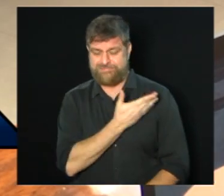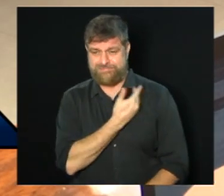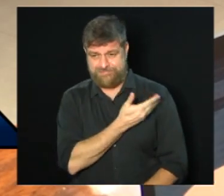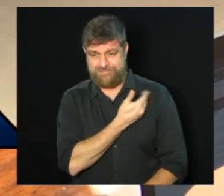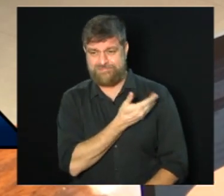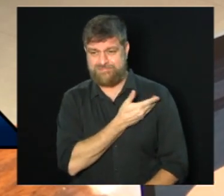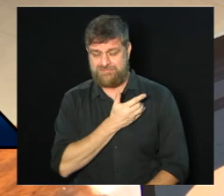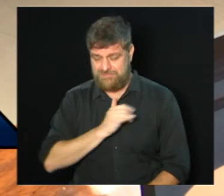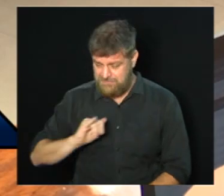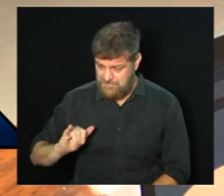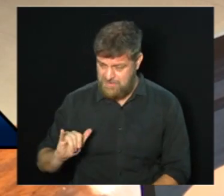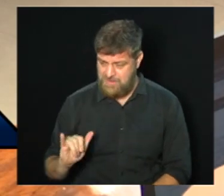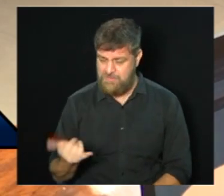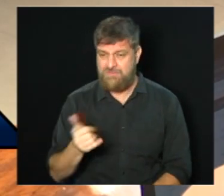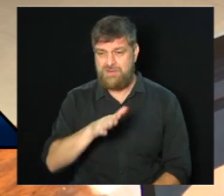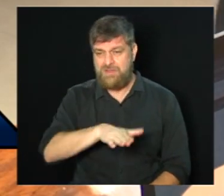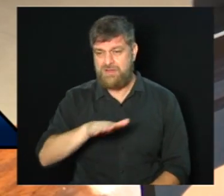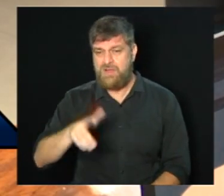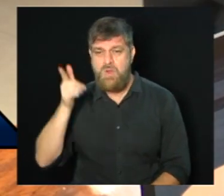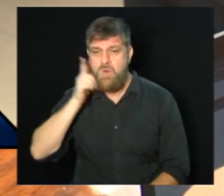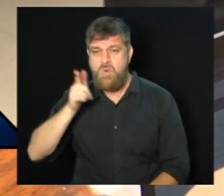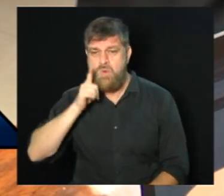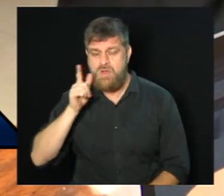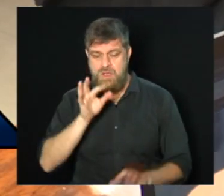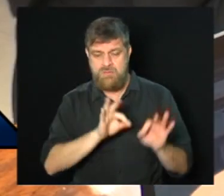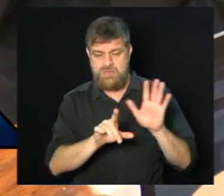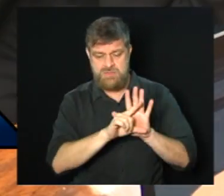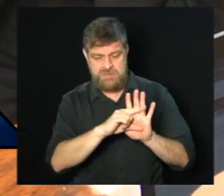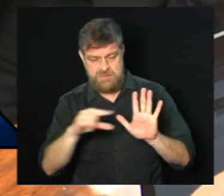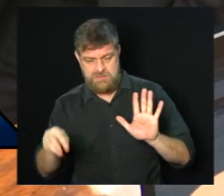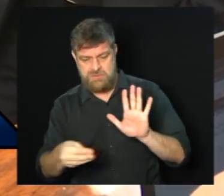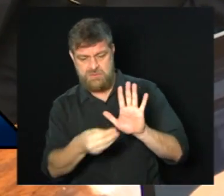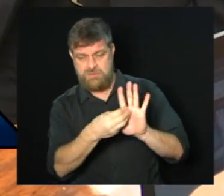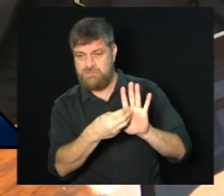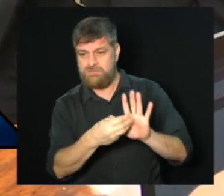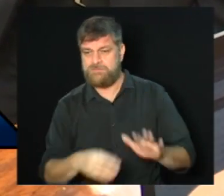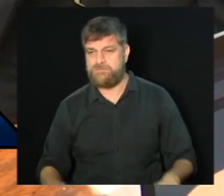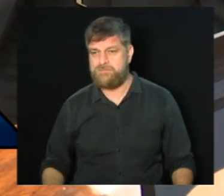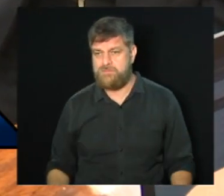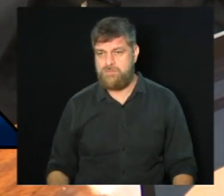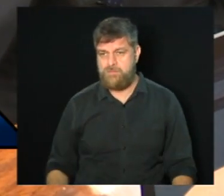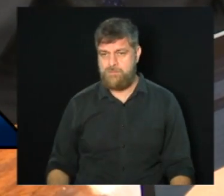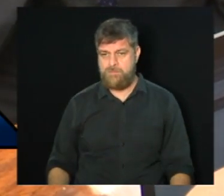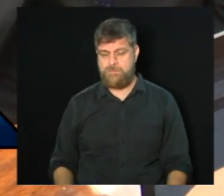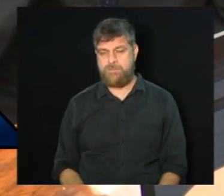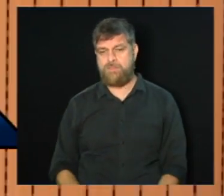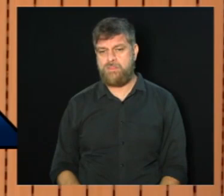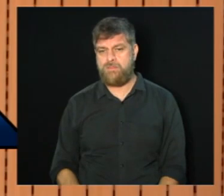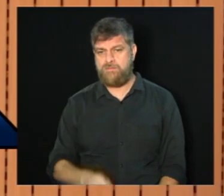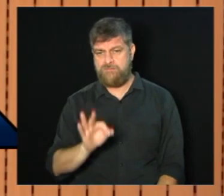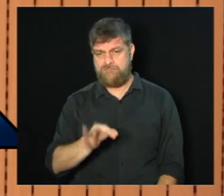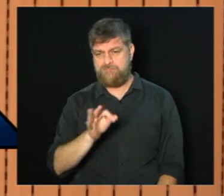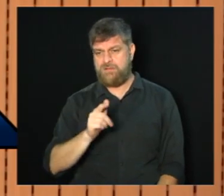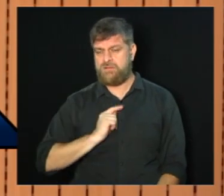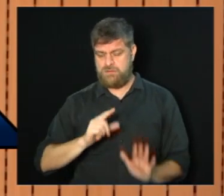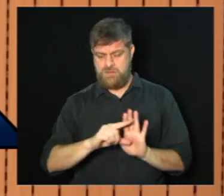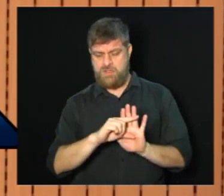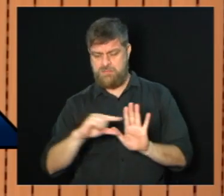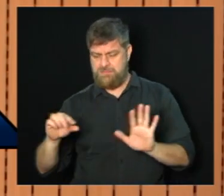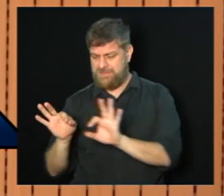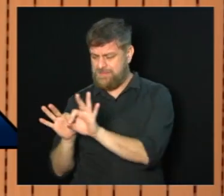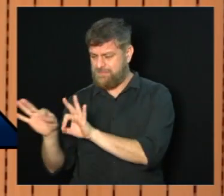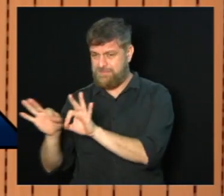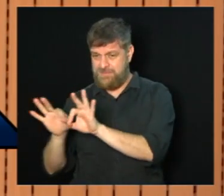isso aí, ver se a gente consegue pôr uma cláusula nesse projeto para isso. Perfeito, okay? Obrigado, vereador. Eu, de fato, tinha até uma emenda preparada,